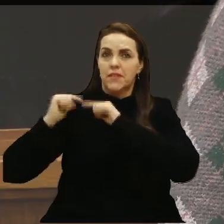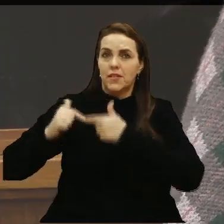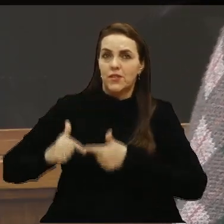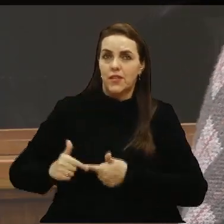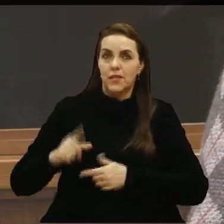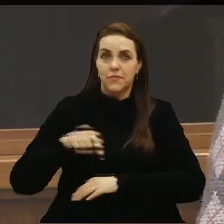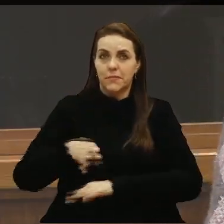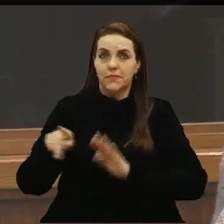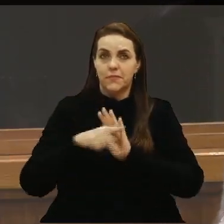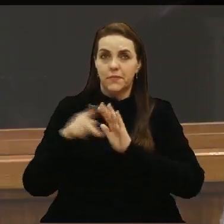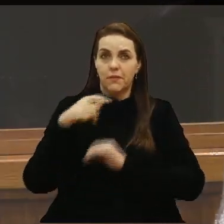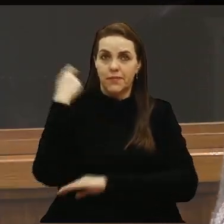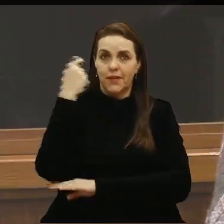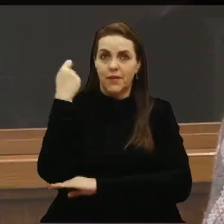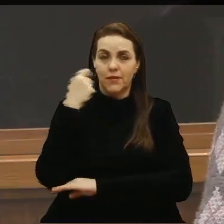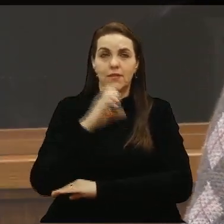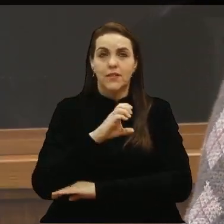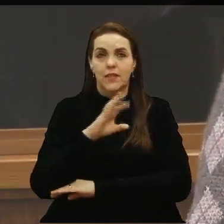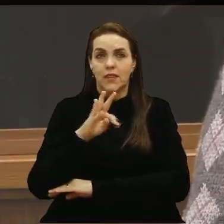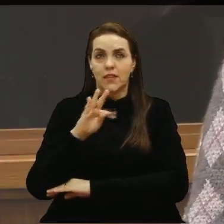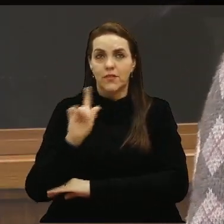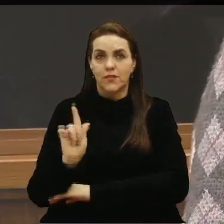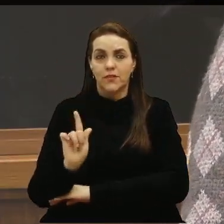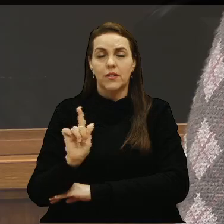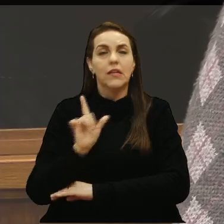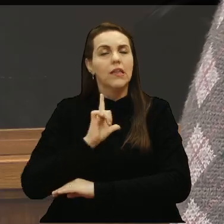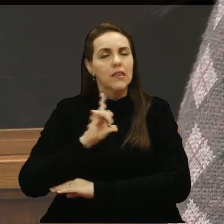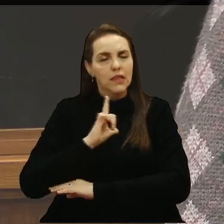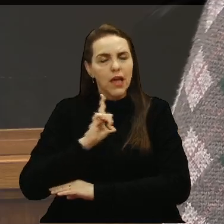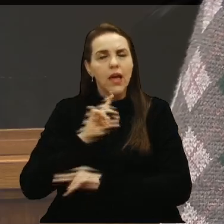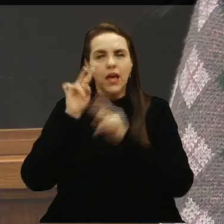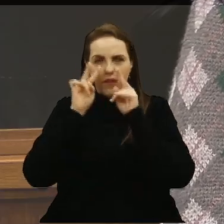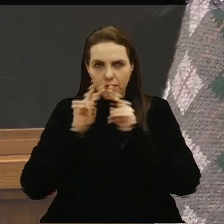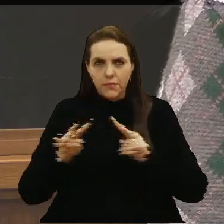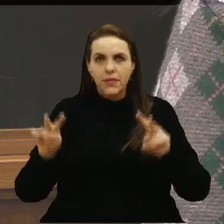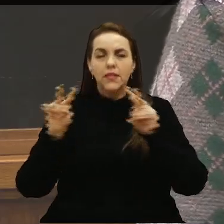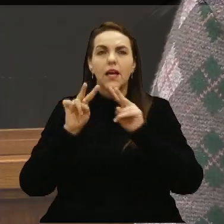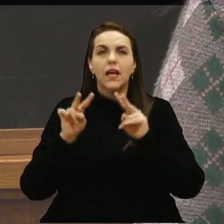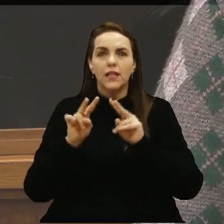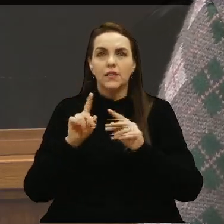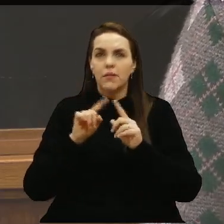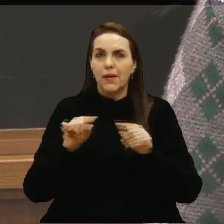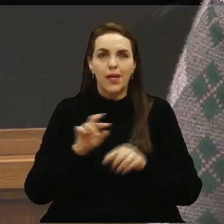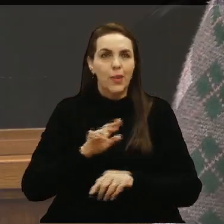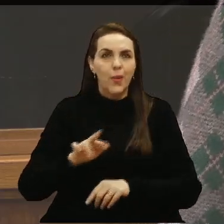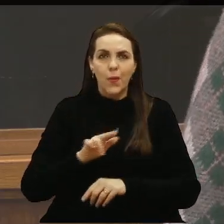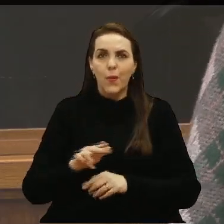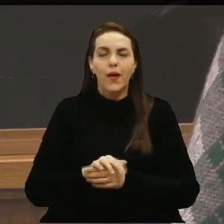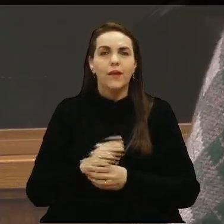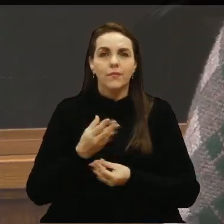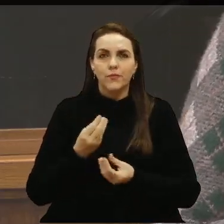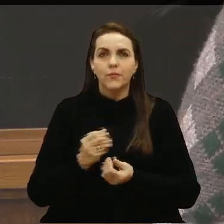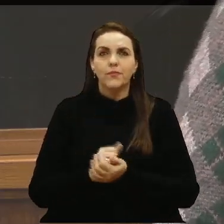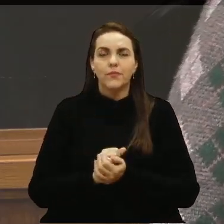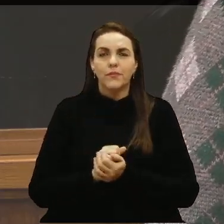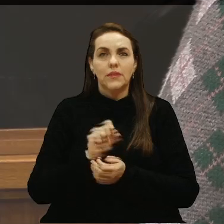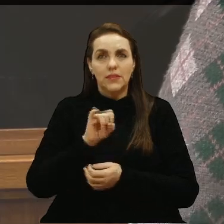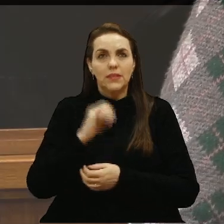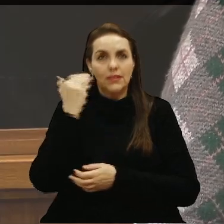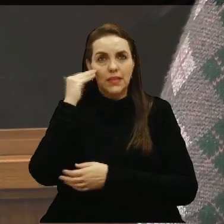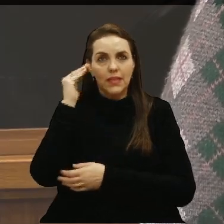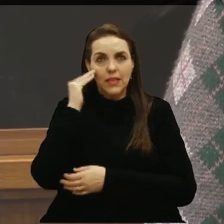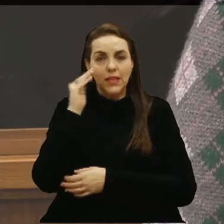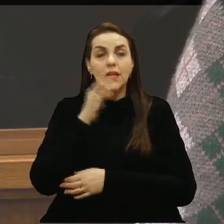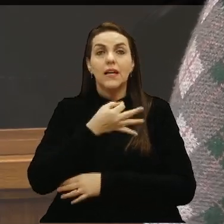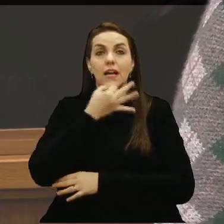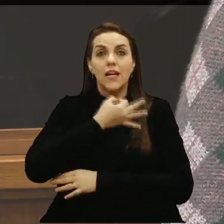tradicionalismo aqui, dos CTGs, tem uma certa visibilidade, mas não tanta se a gente considerar que